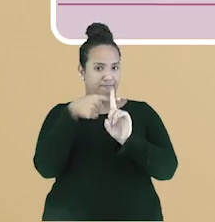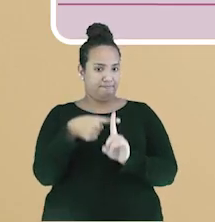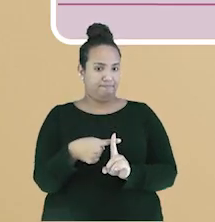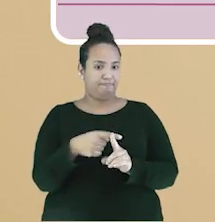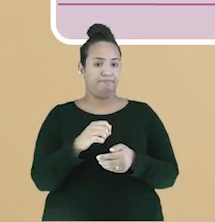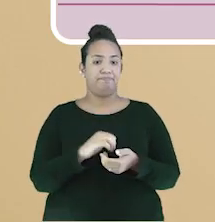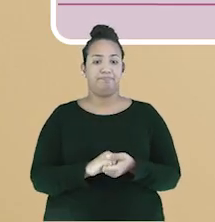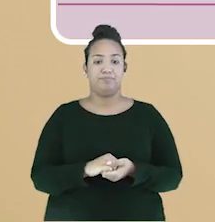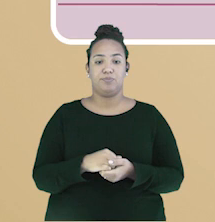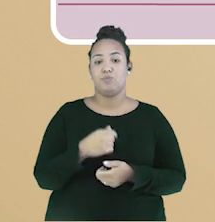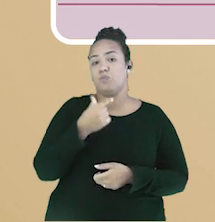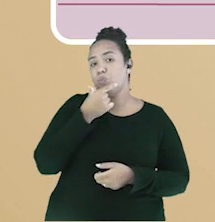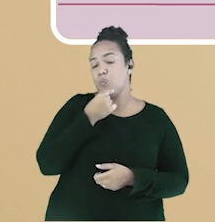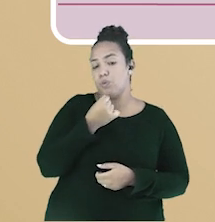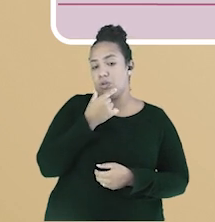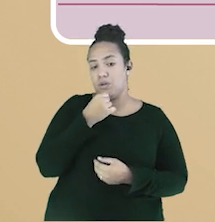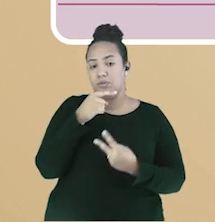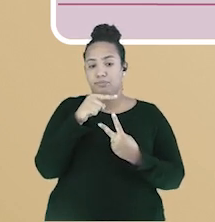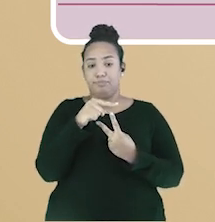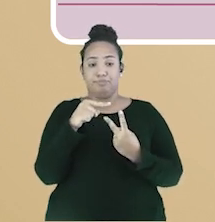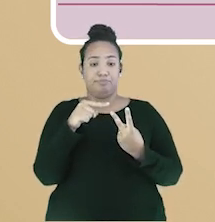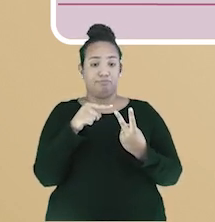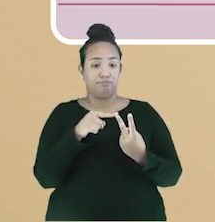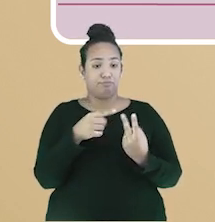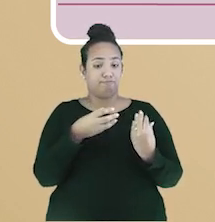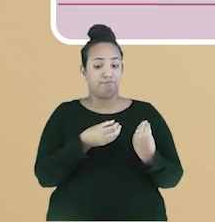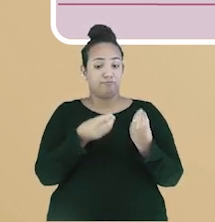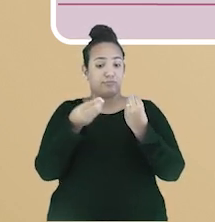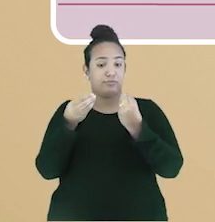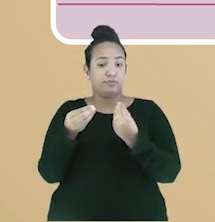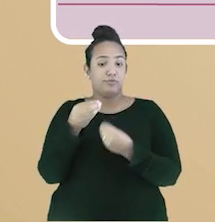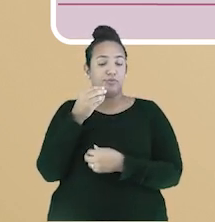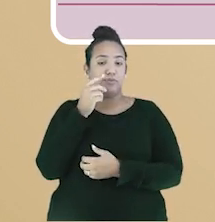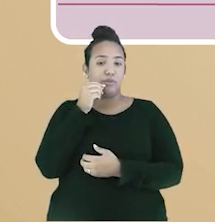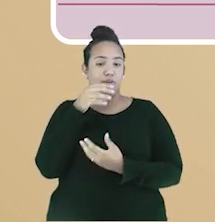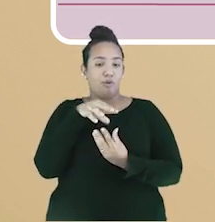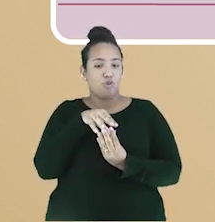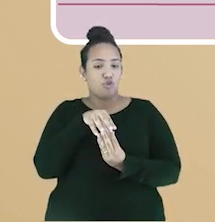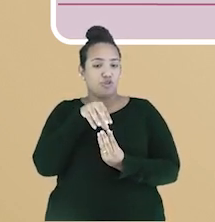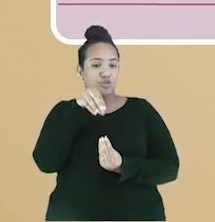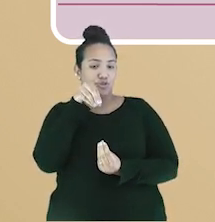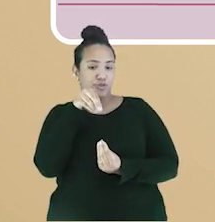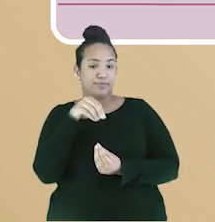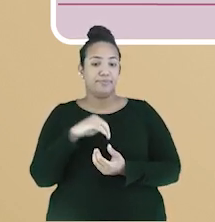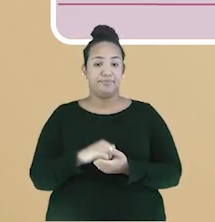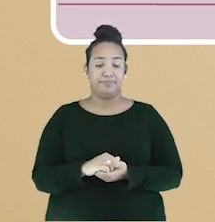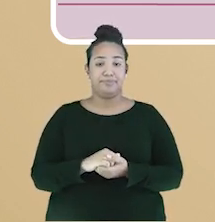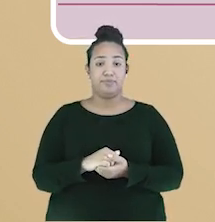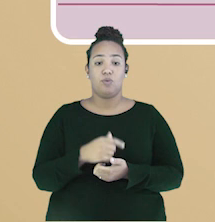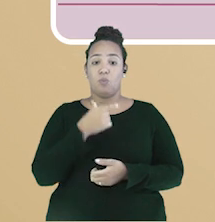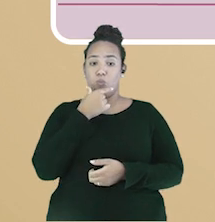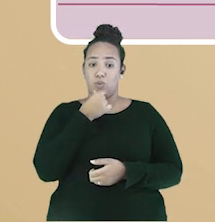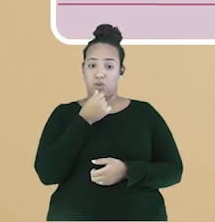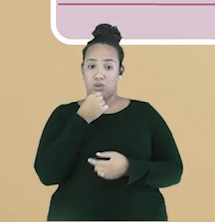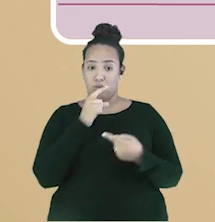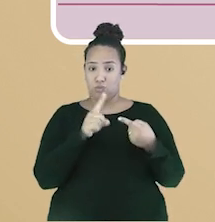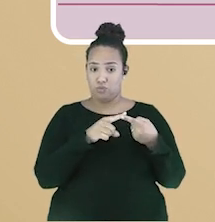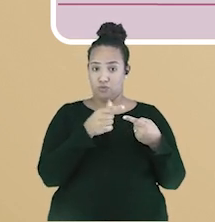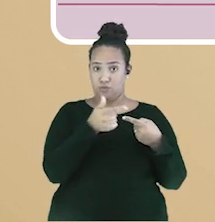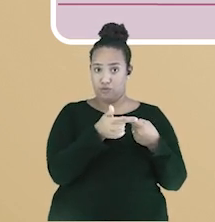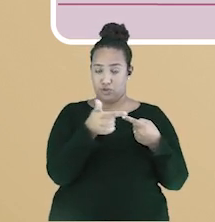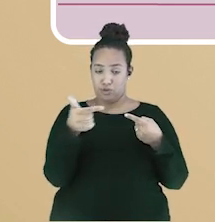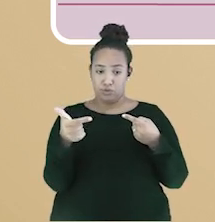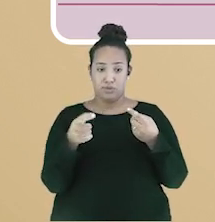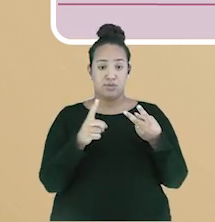Miguel e Brian levaram salgadinhos para o piquenique da turma. Miguel levou 22 salgadinhos e Brian levou